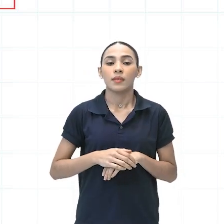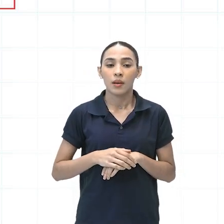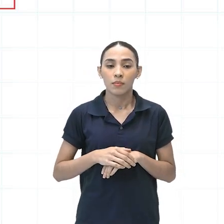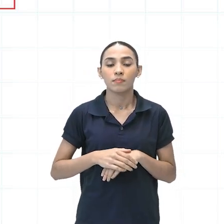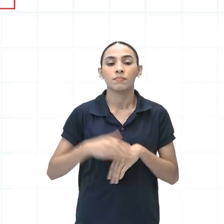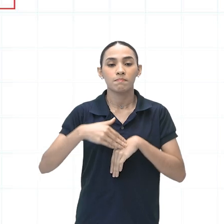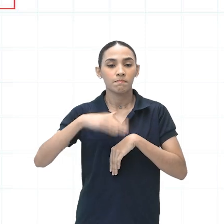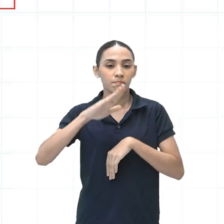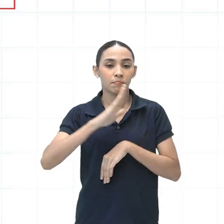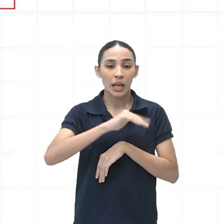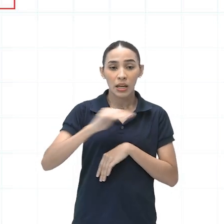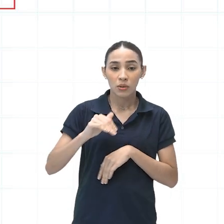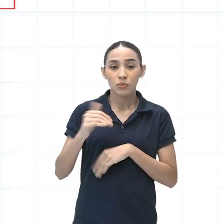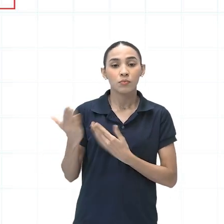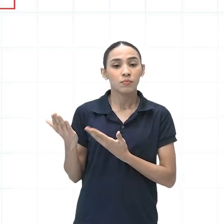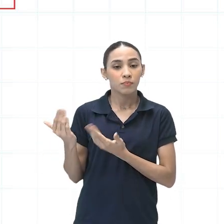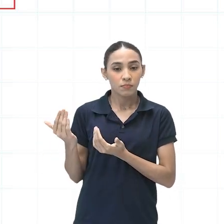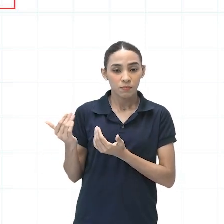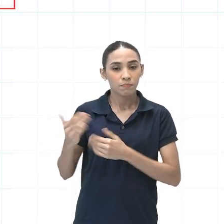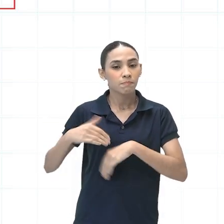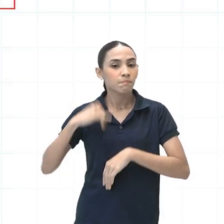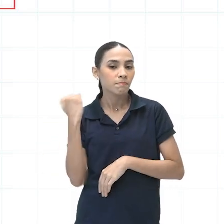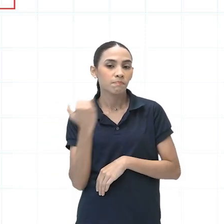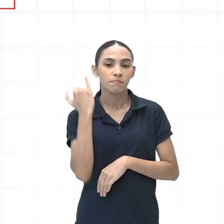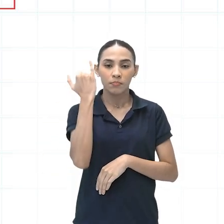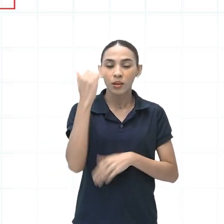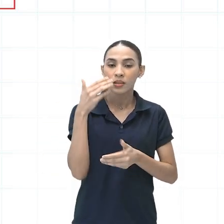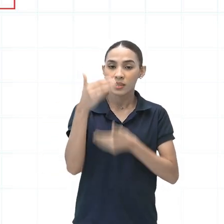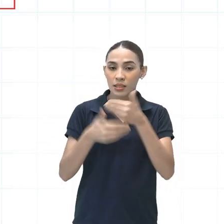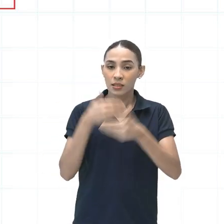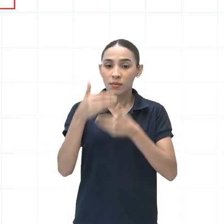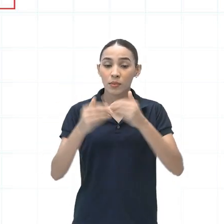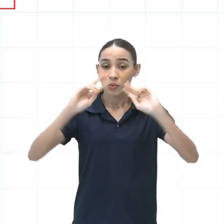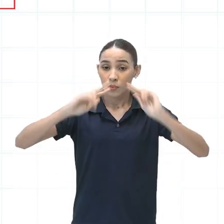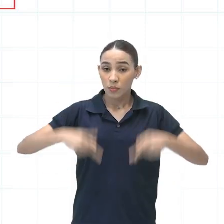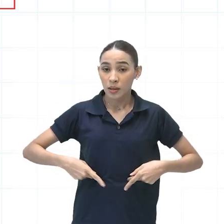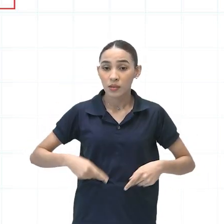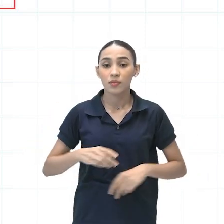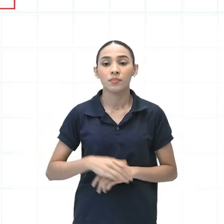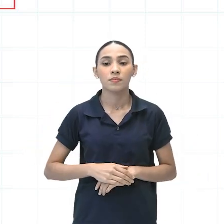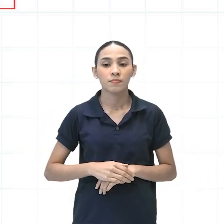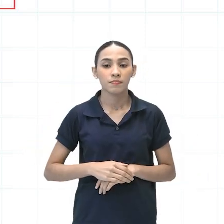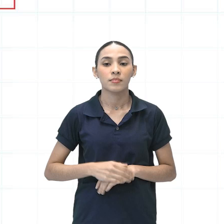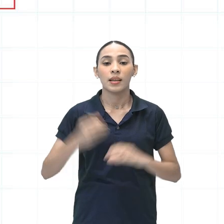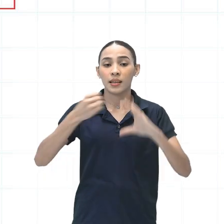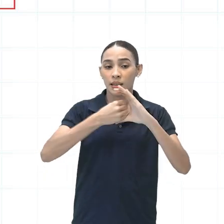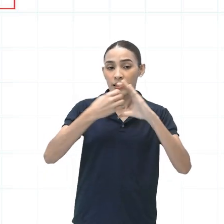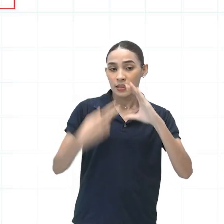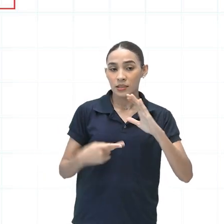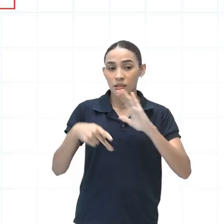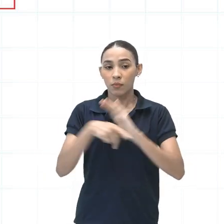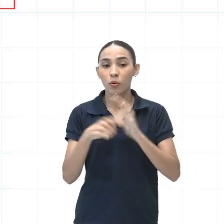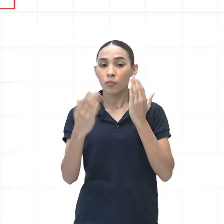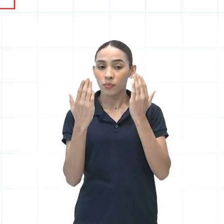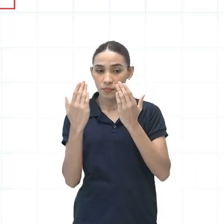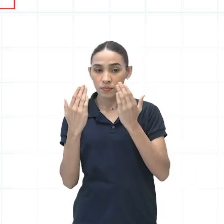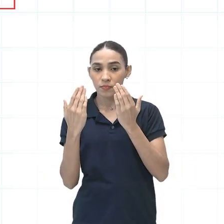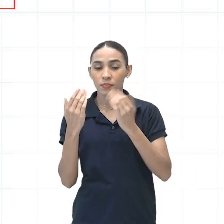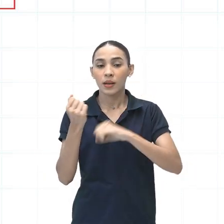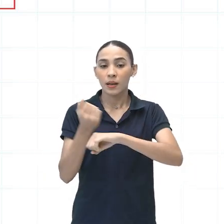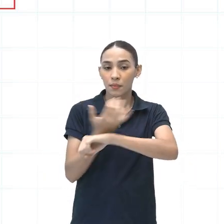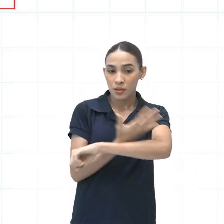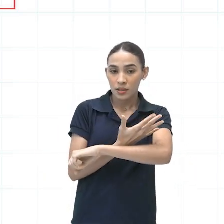fase infantil a mais importante para o desenvolvimento humano, visto que os aspectos